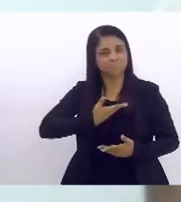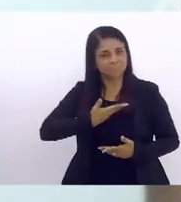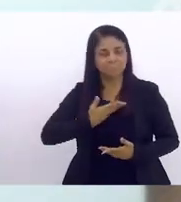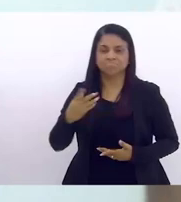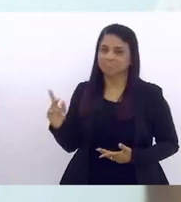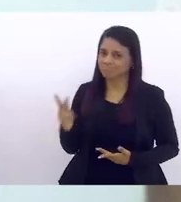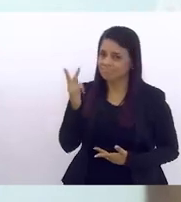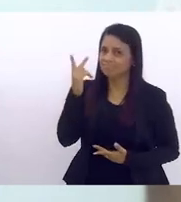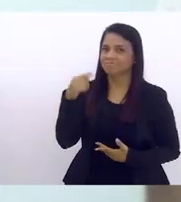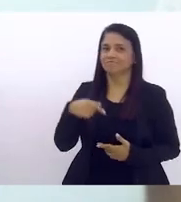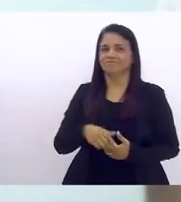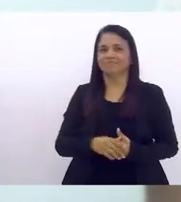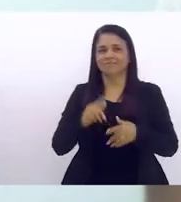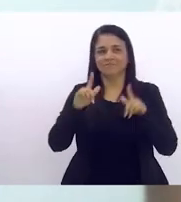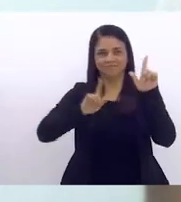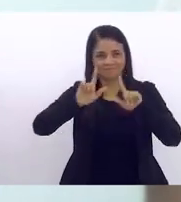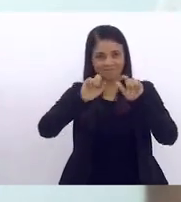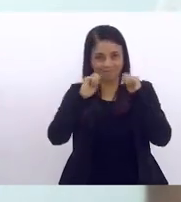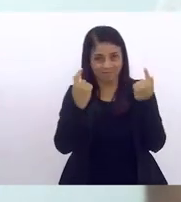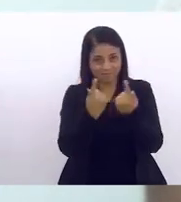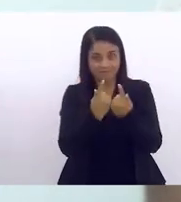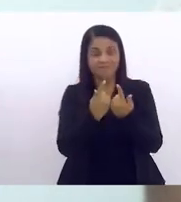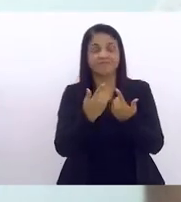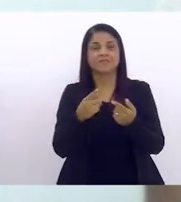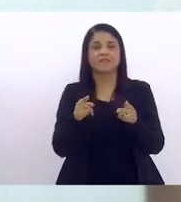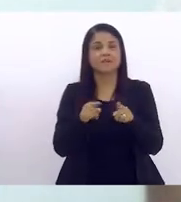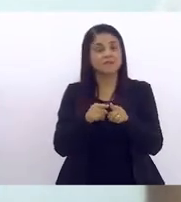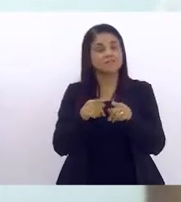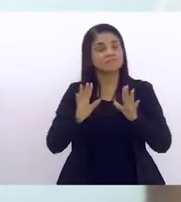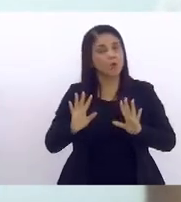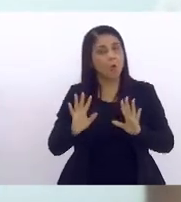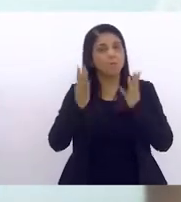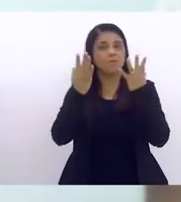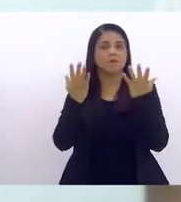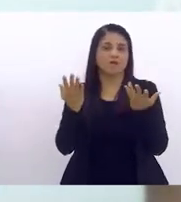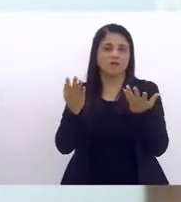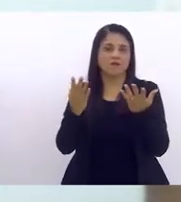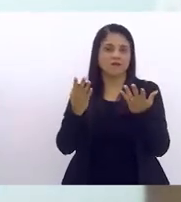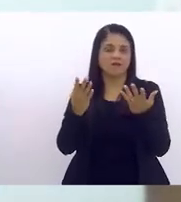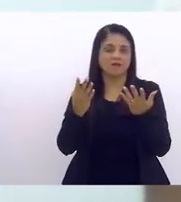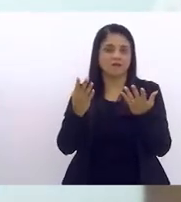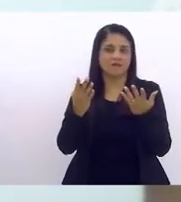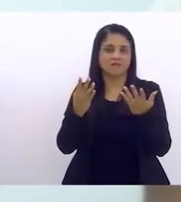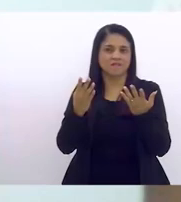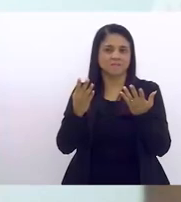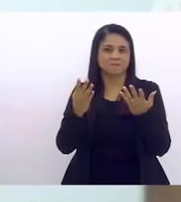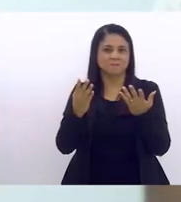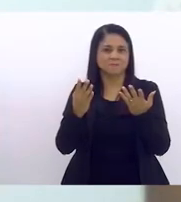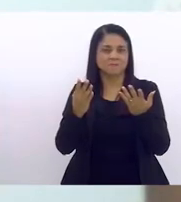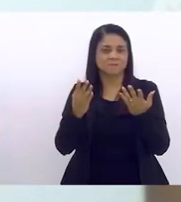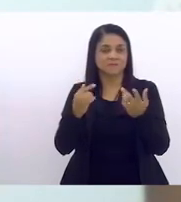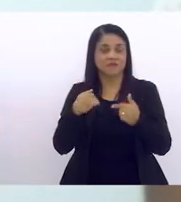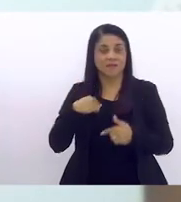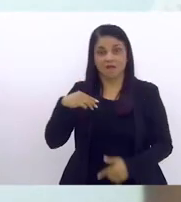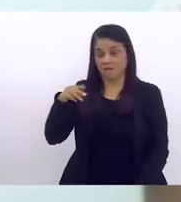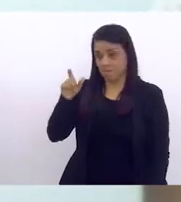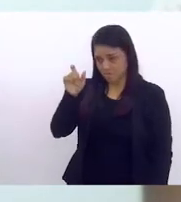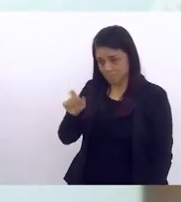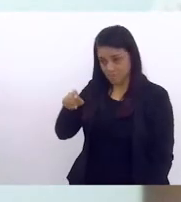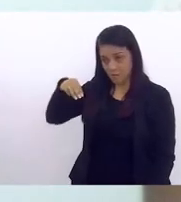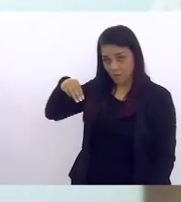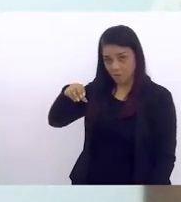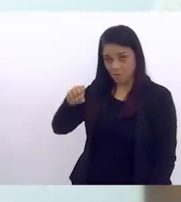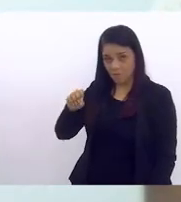E é isso que a gente tem para comemorar. Agora, é sempre a gente... A Morgana